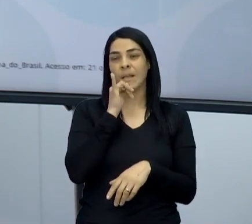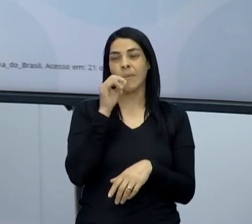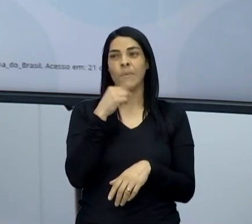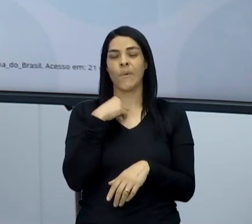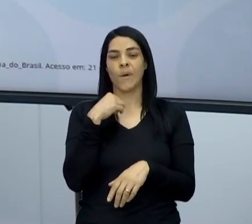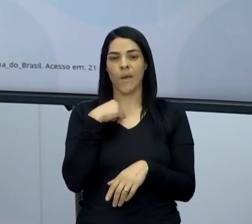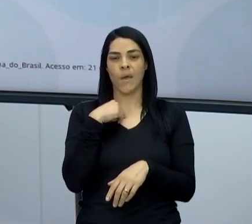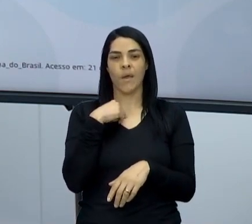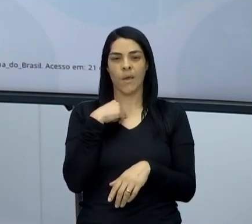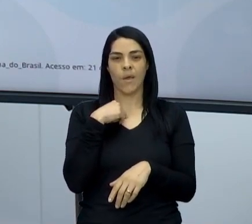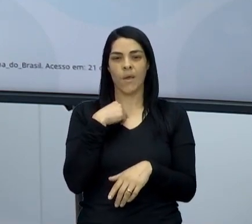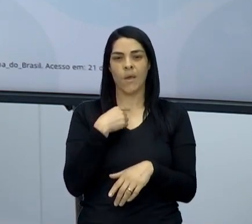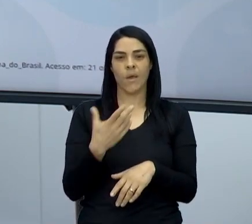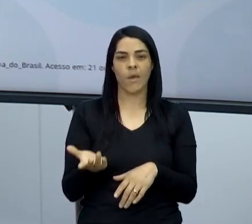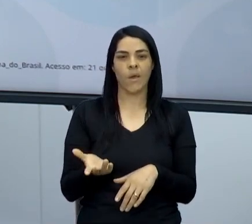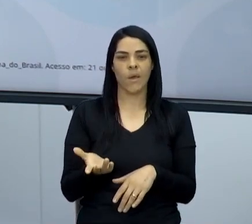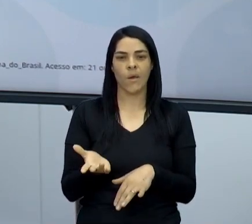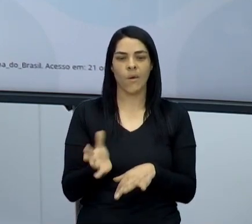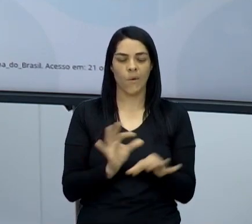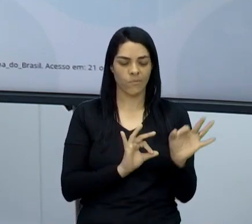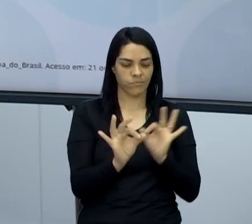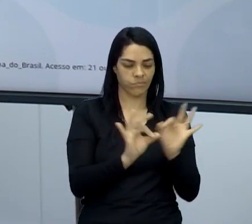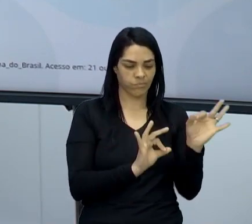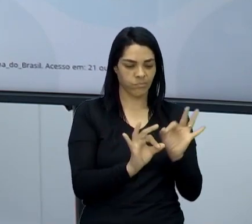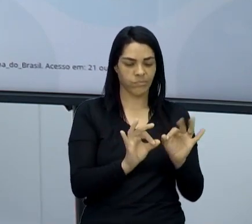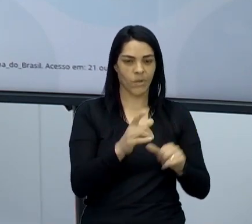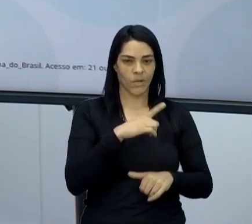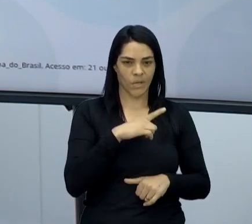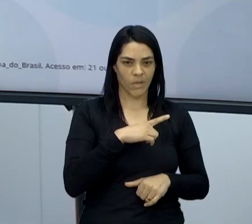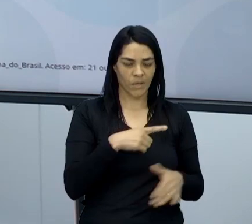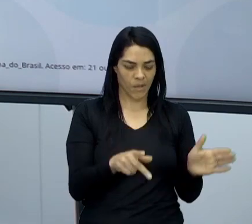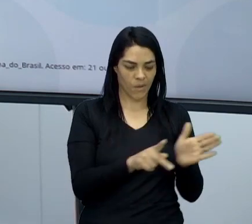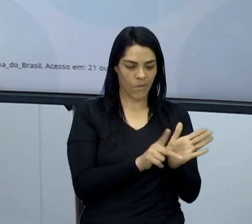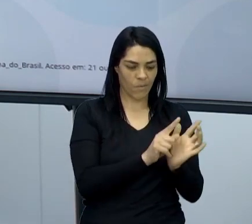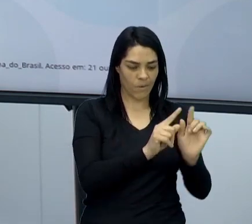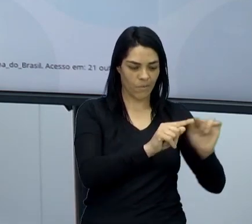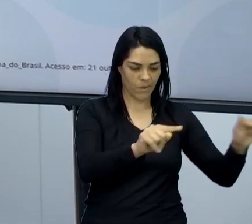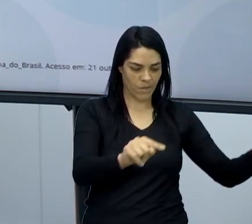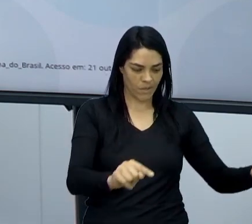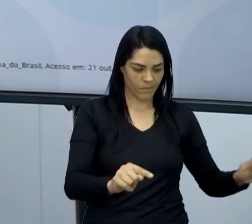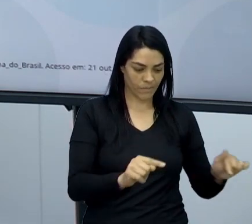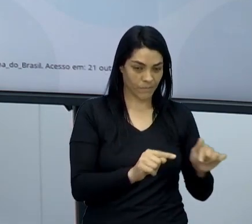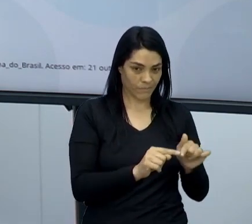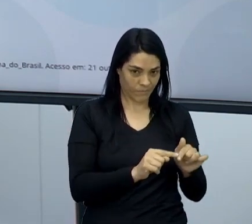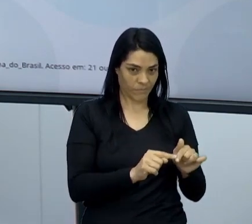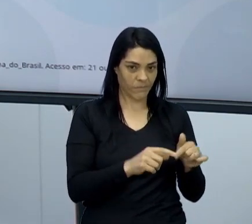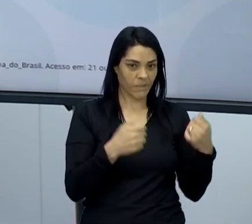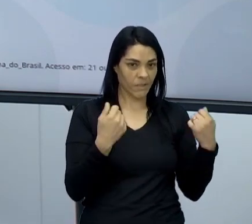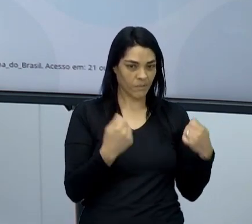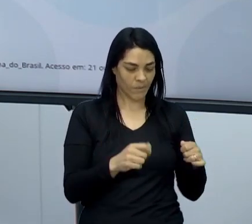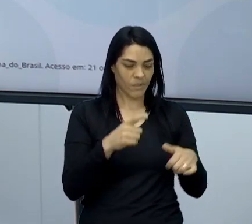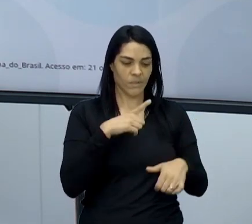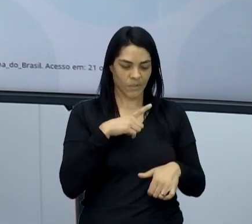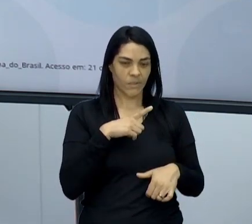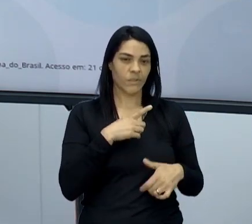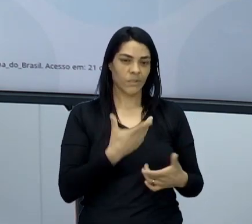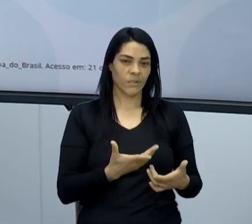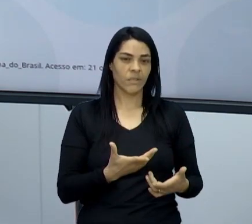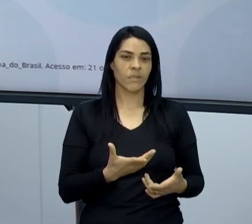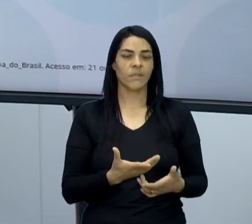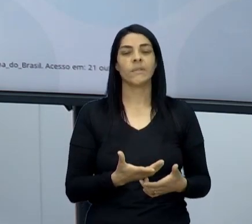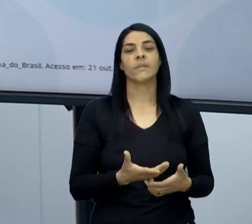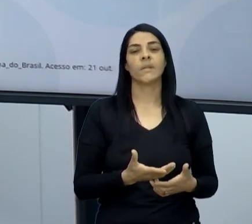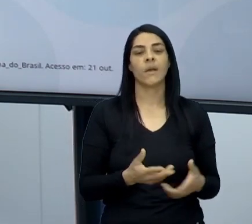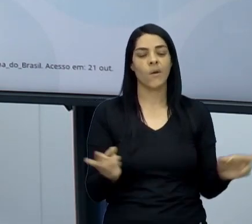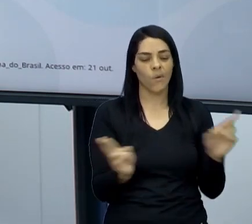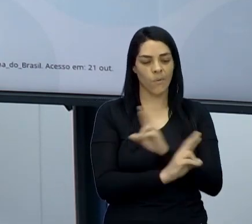que produz e tem a sala de cinema, eu tenho que ter uma outra relação com o mercado. Parece pouca coisa, mas é muito importante isso, porque